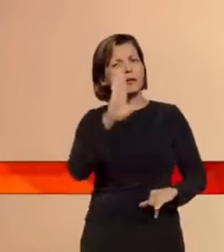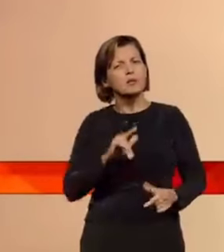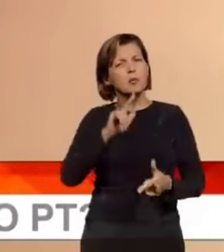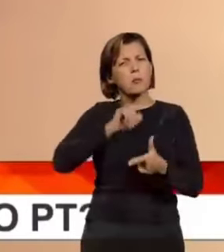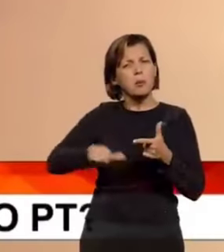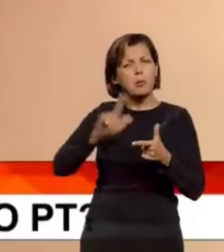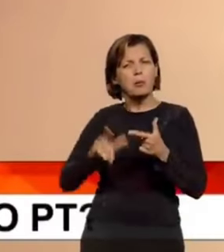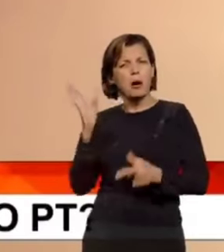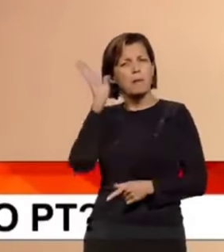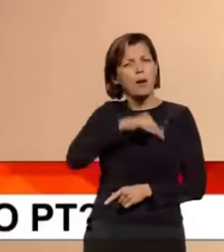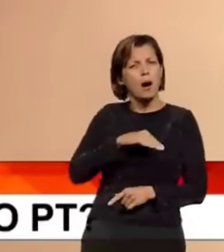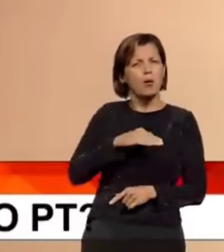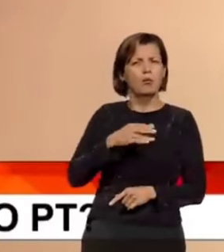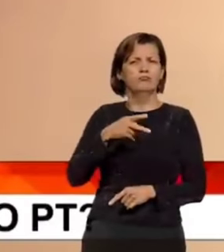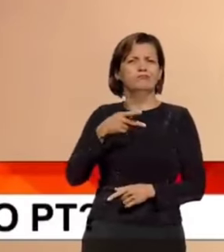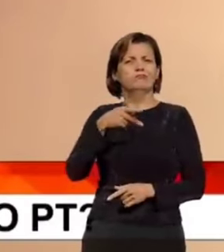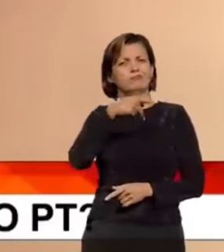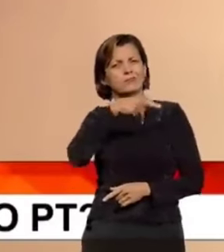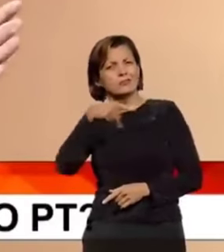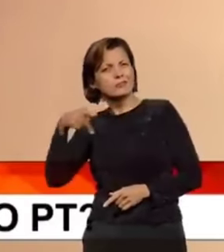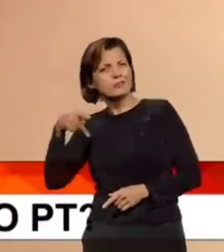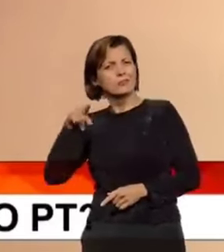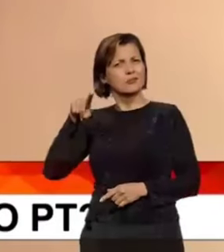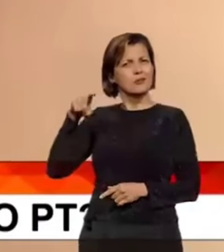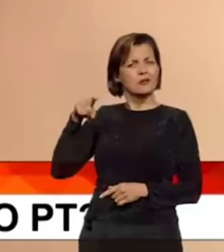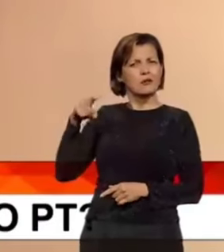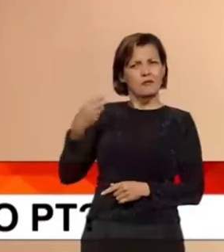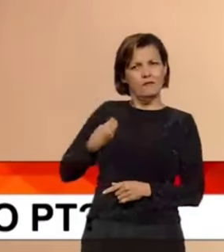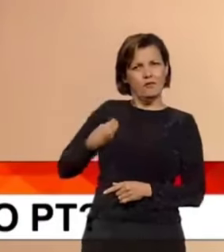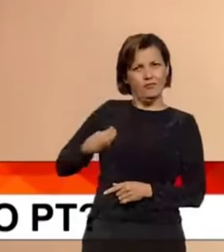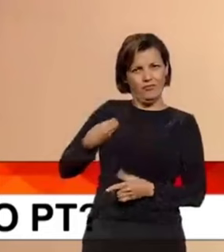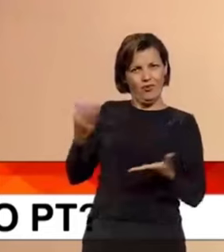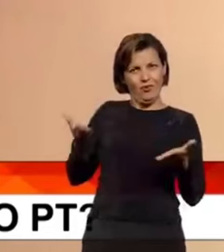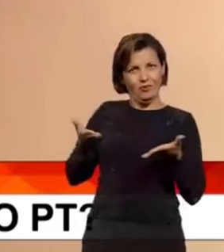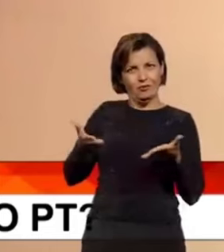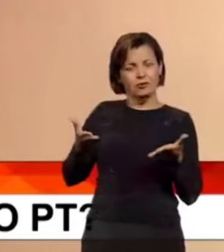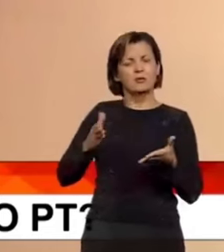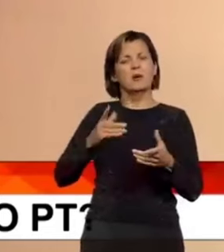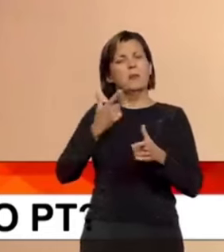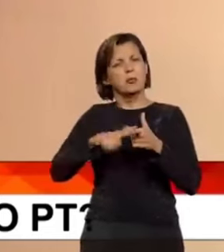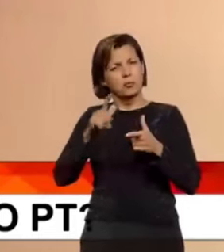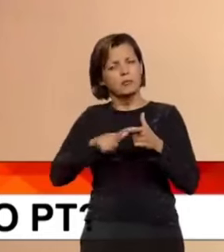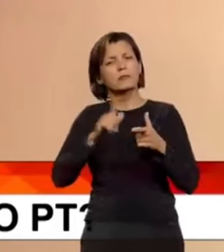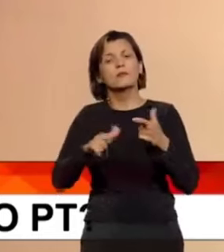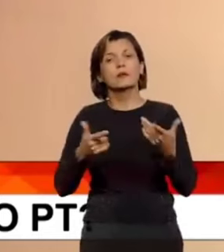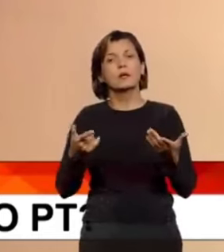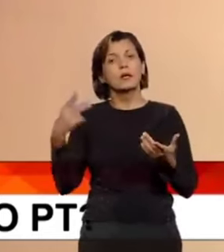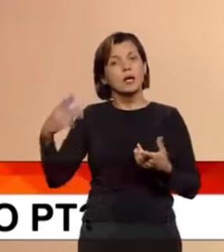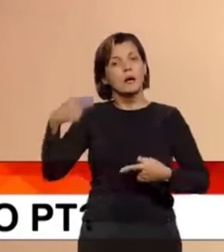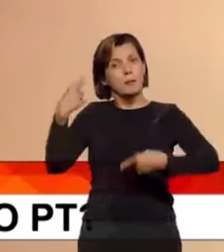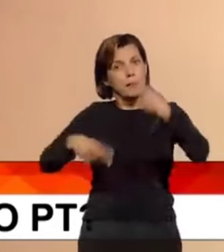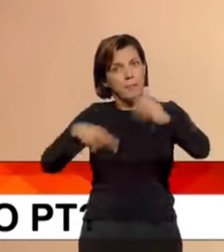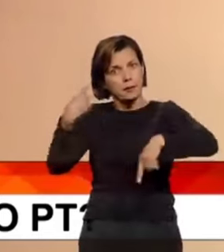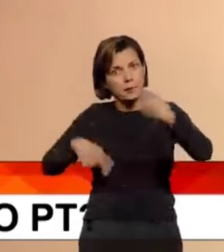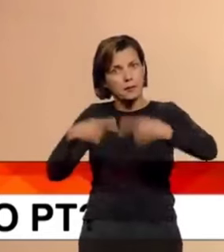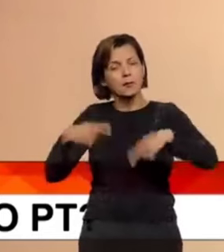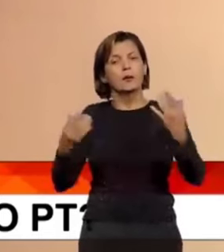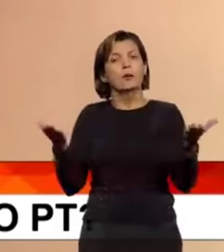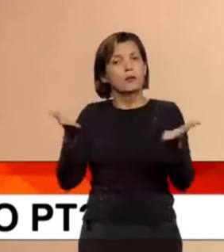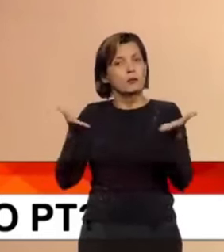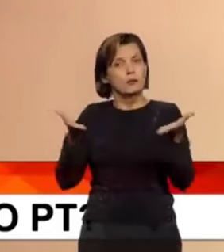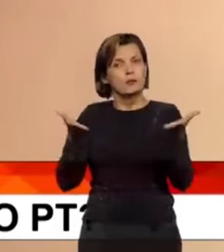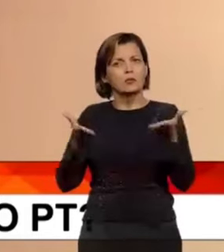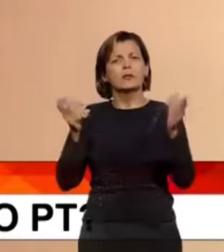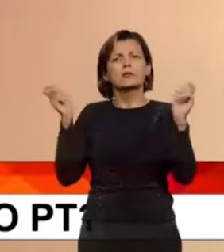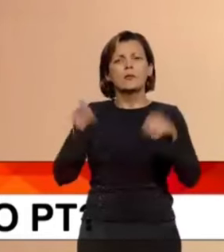muito com as mazelas do último governo então é direito do Pablo Seja bem vindo a política que faça um bom debate